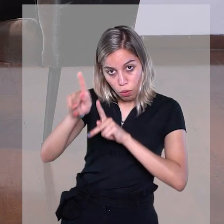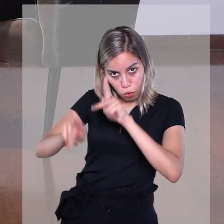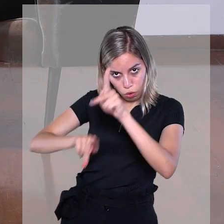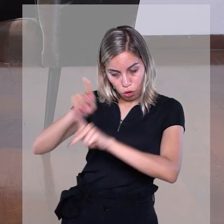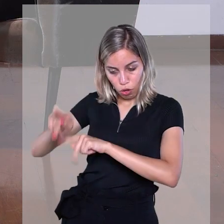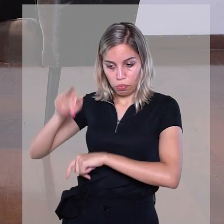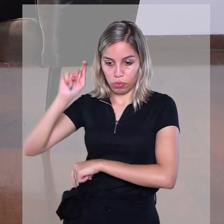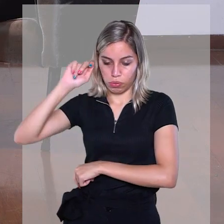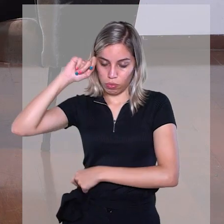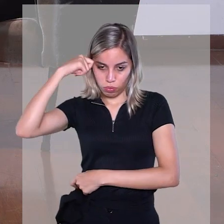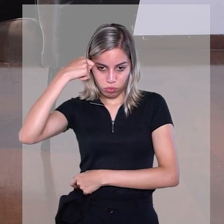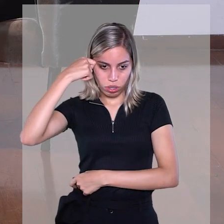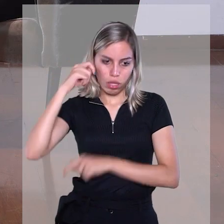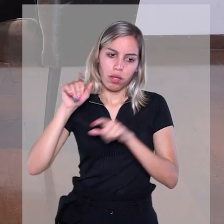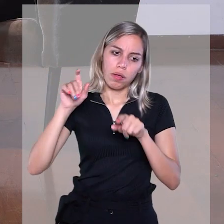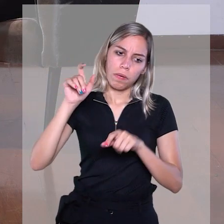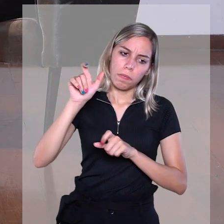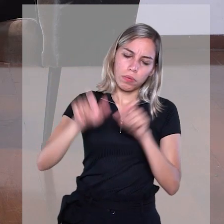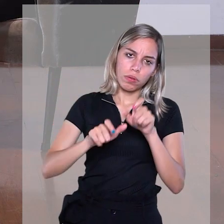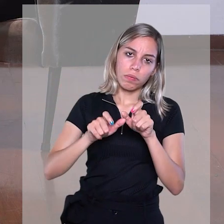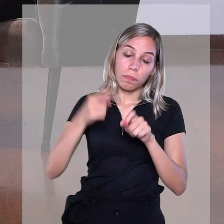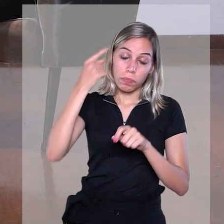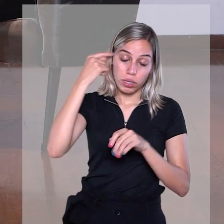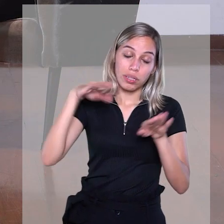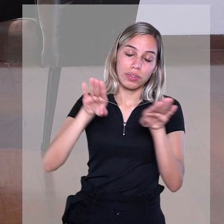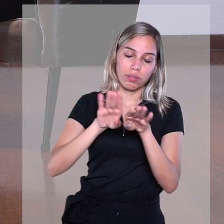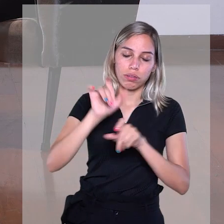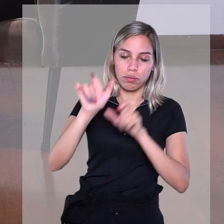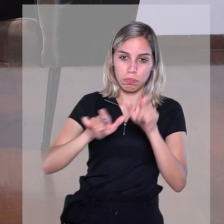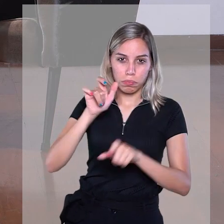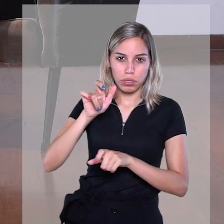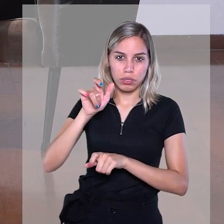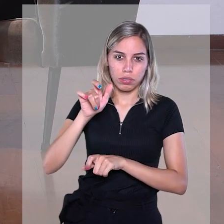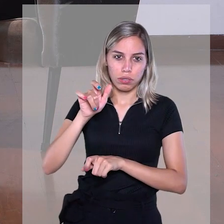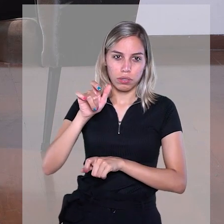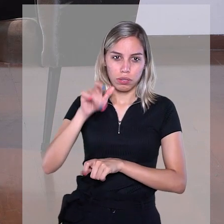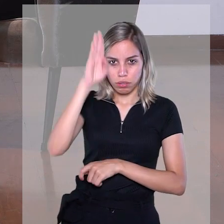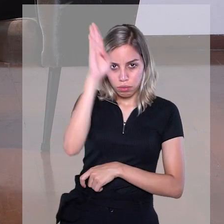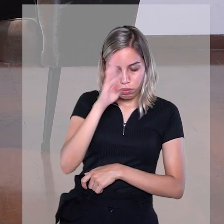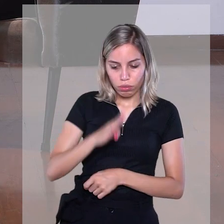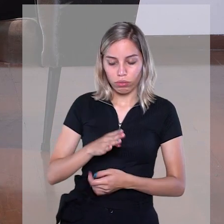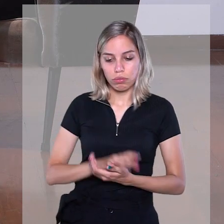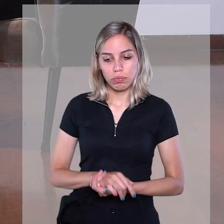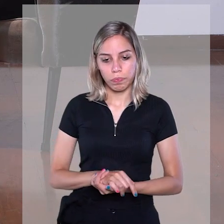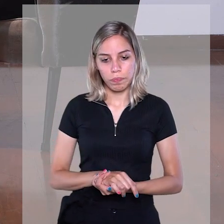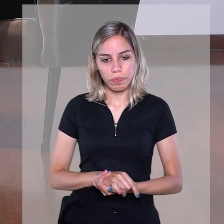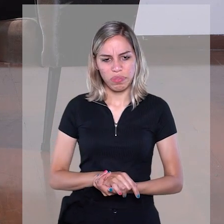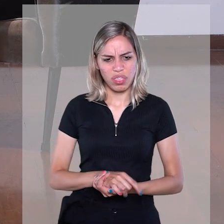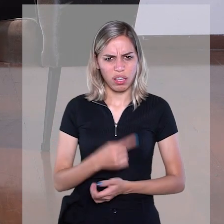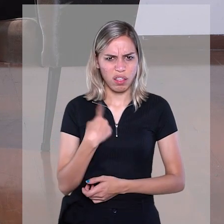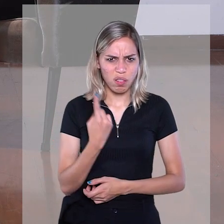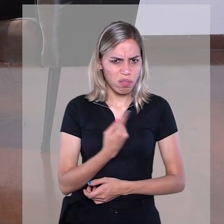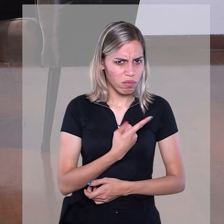brasilidade, a nós nunca foi dada a oportunidade de nos